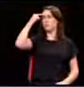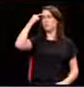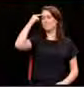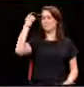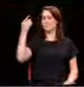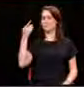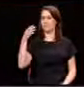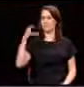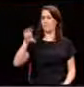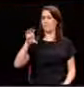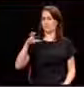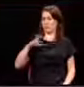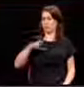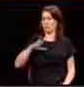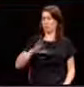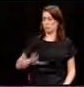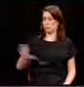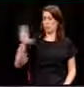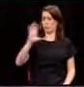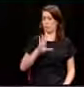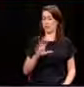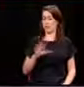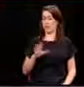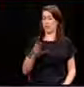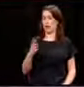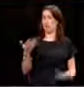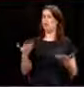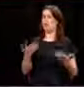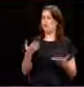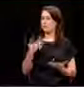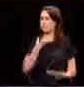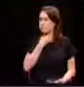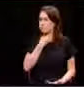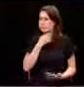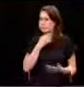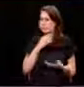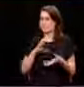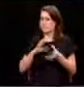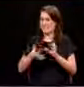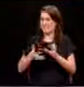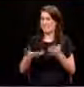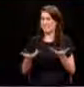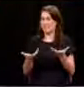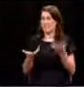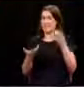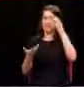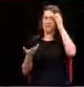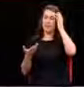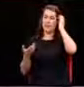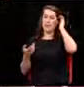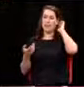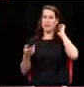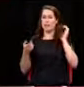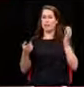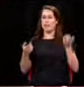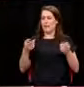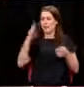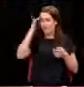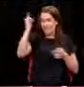fase, porque todos sabemos, de facto isto são ideias como esta que são lufadas de ar fresco.